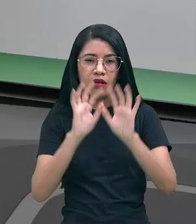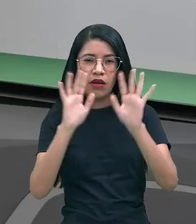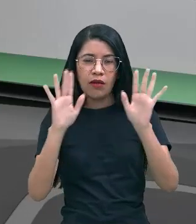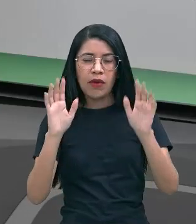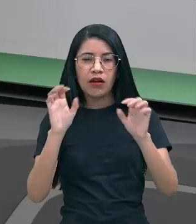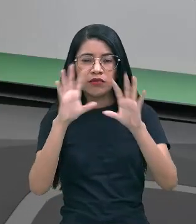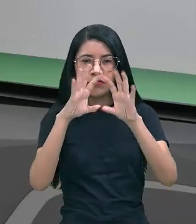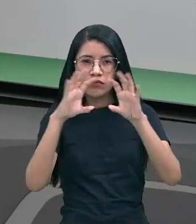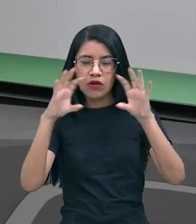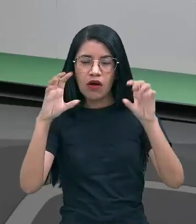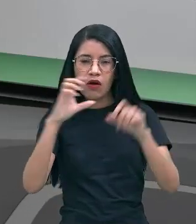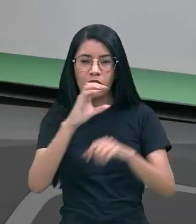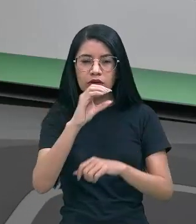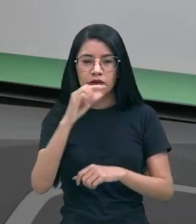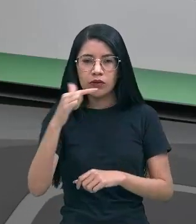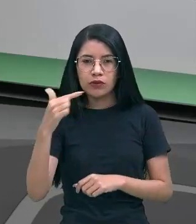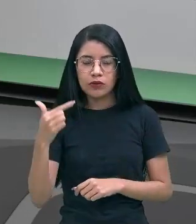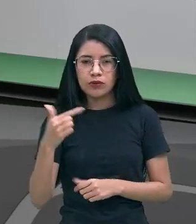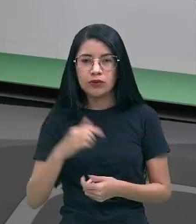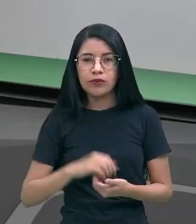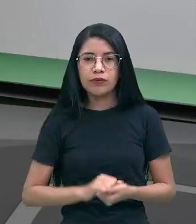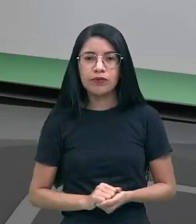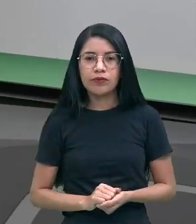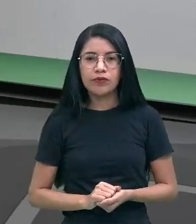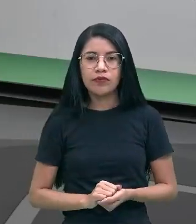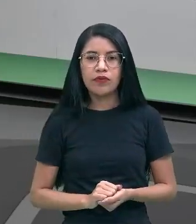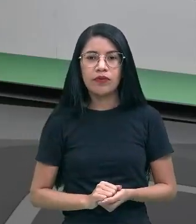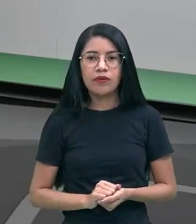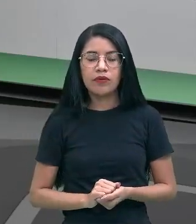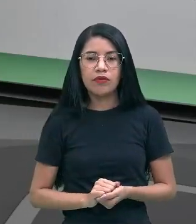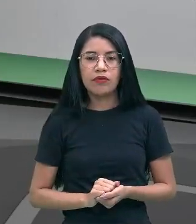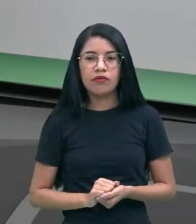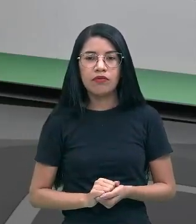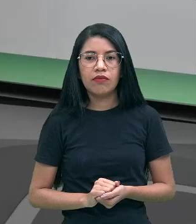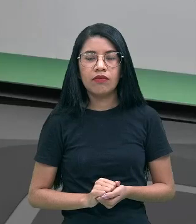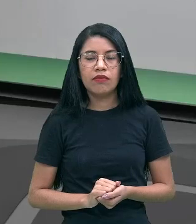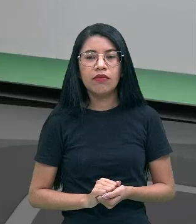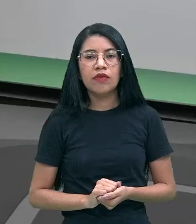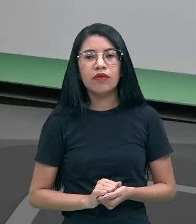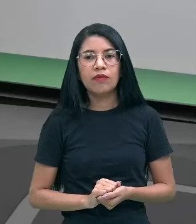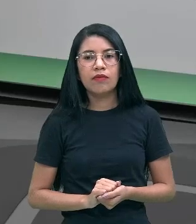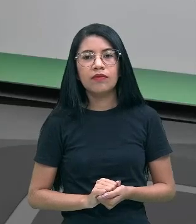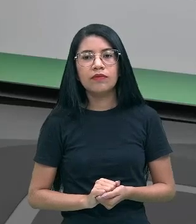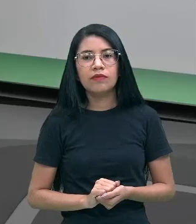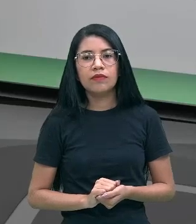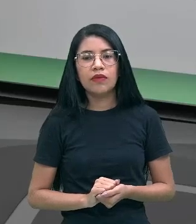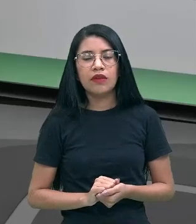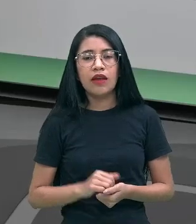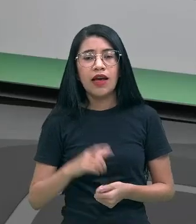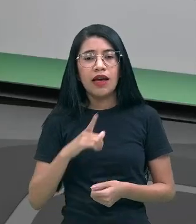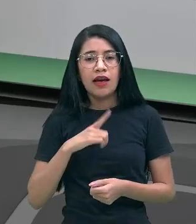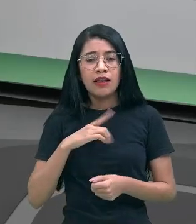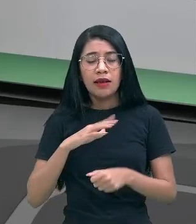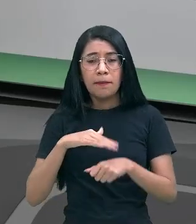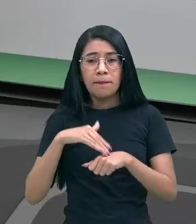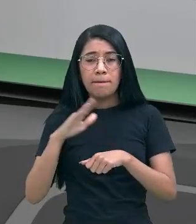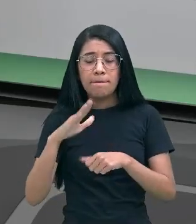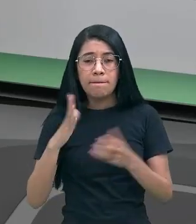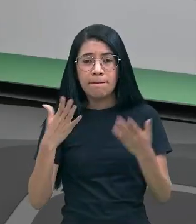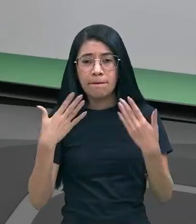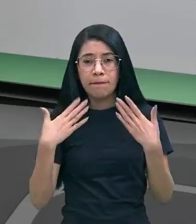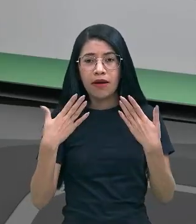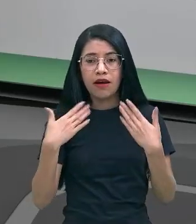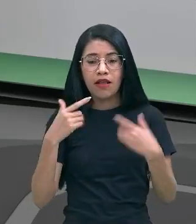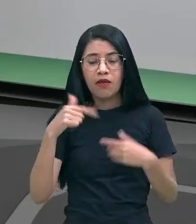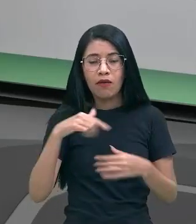gás carbônico. A gente libera mais gás carbônico, aí a gente vai ter mais calor